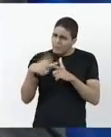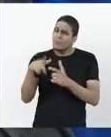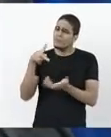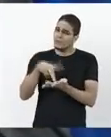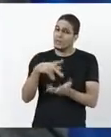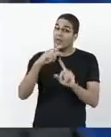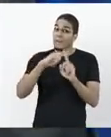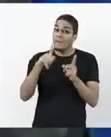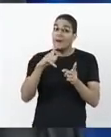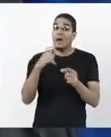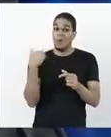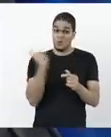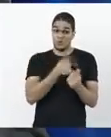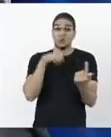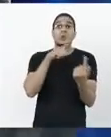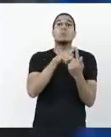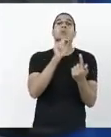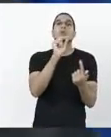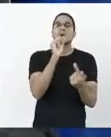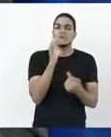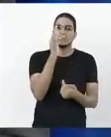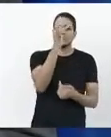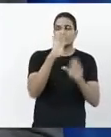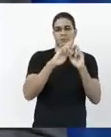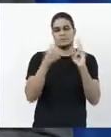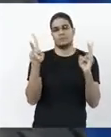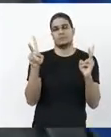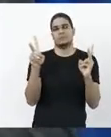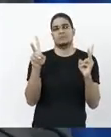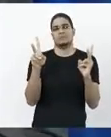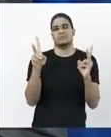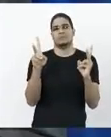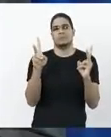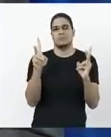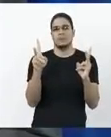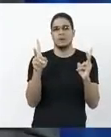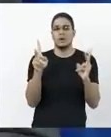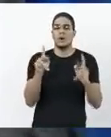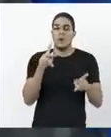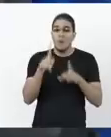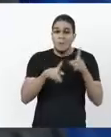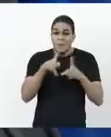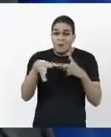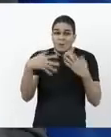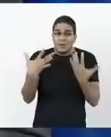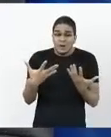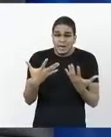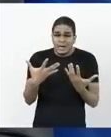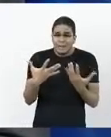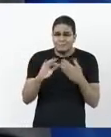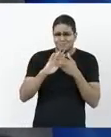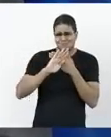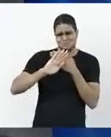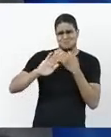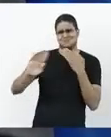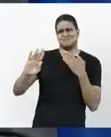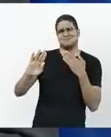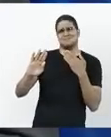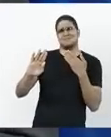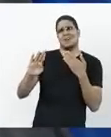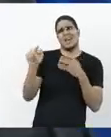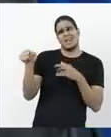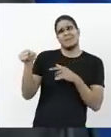diferente. E quando o povo quer dar um basta ao abandono, o povo pode construir dias